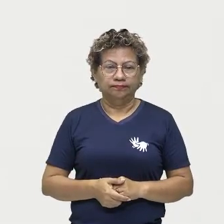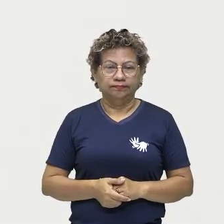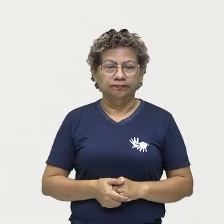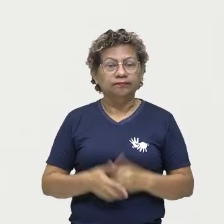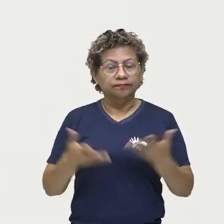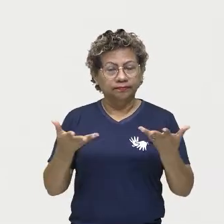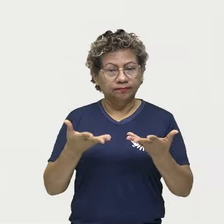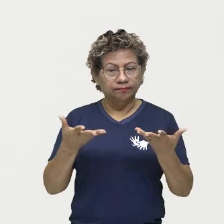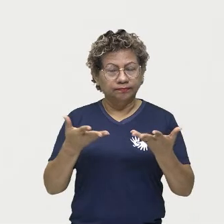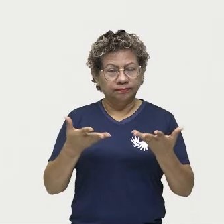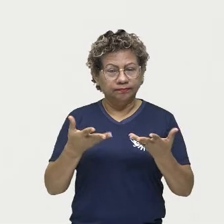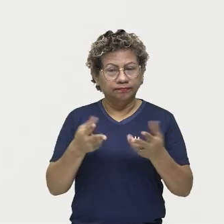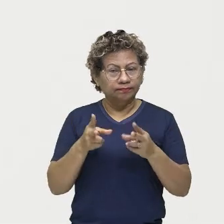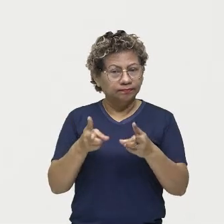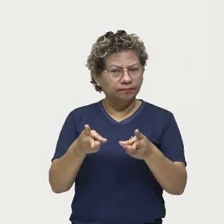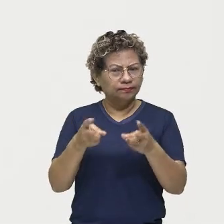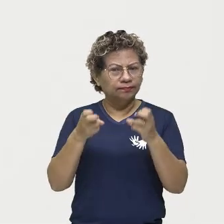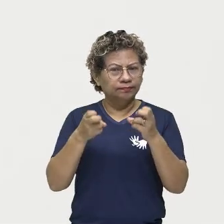Agora vamos